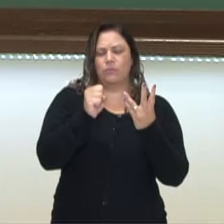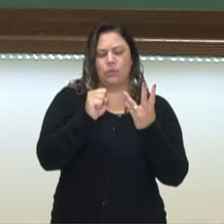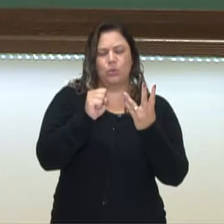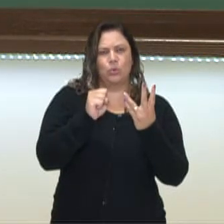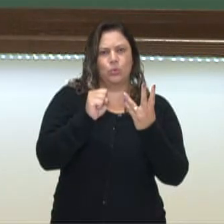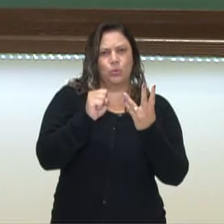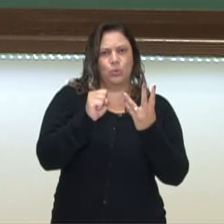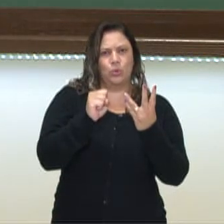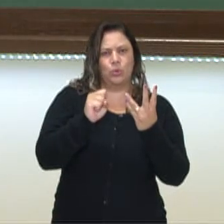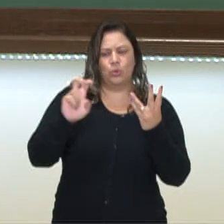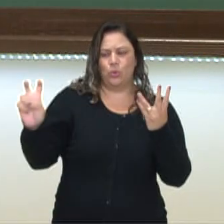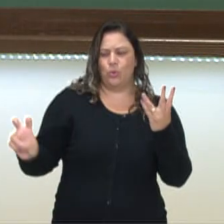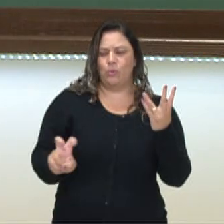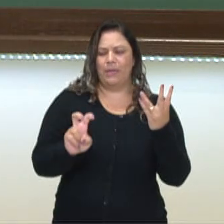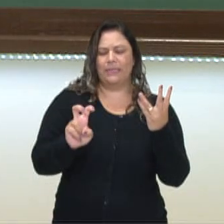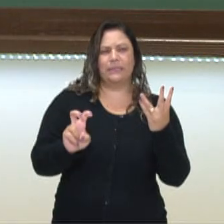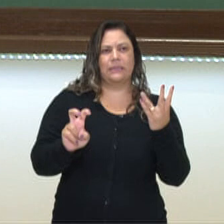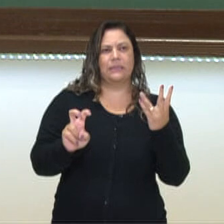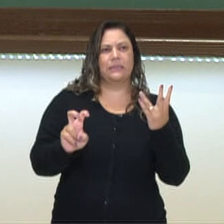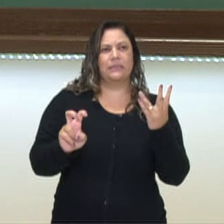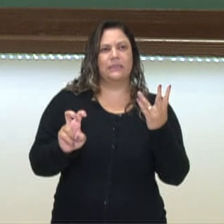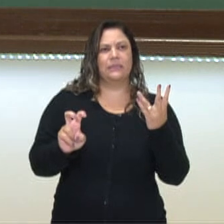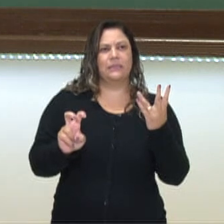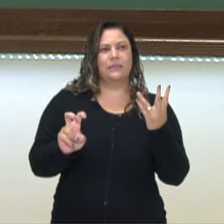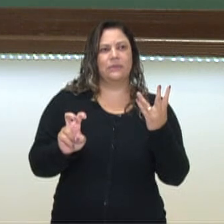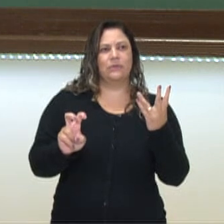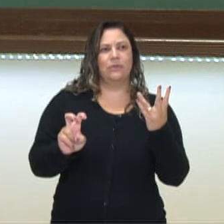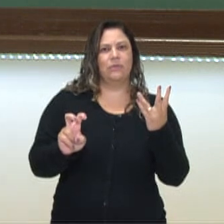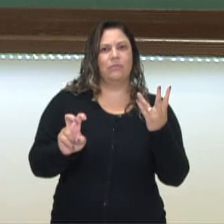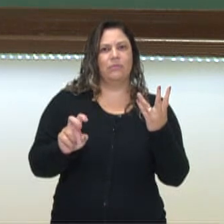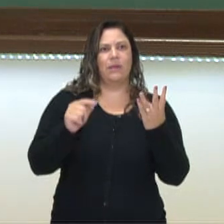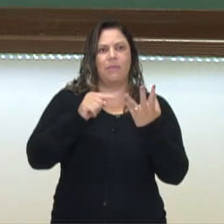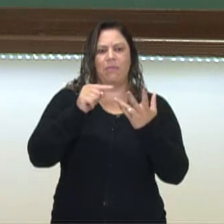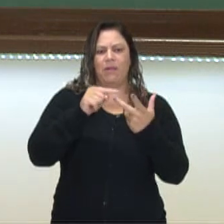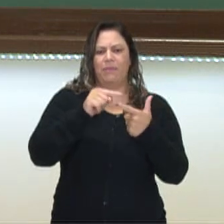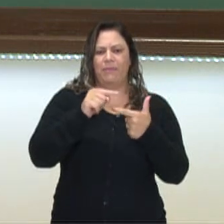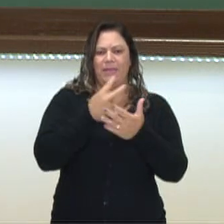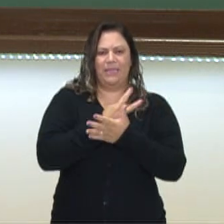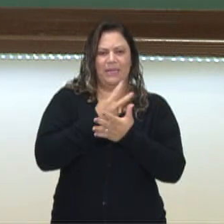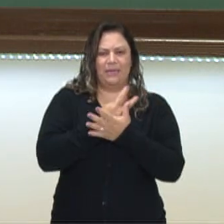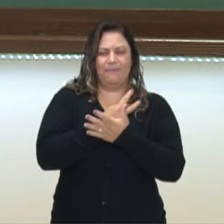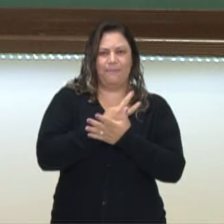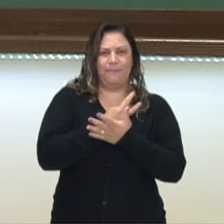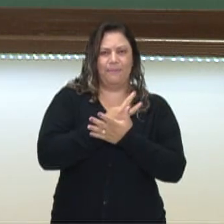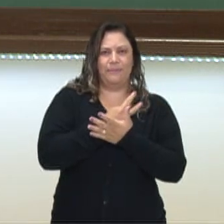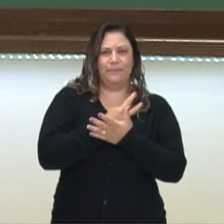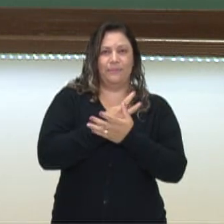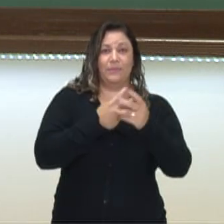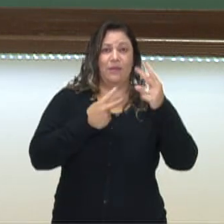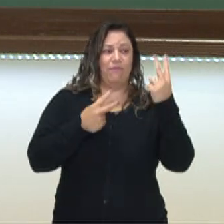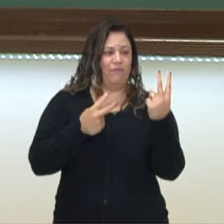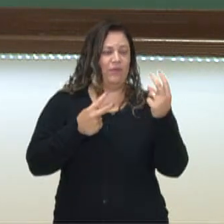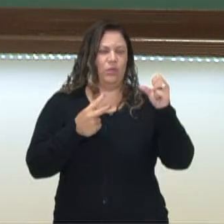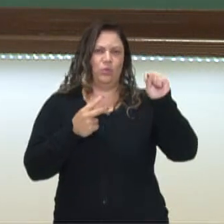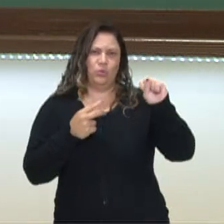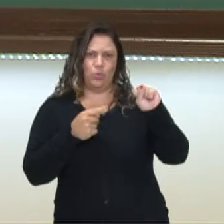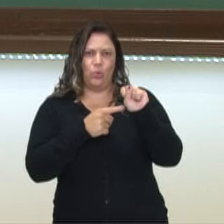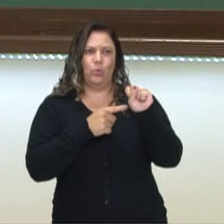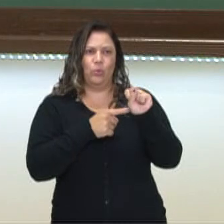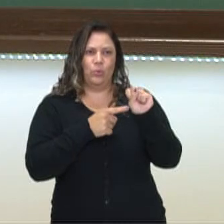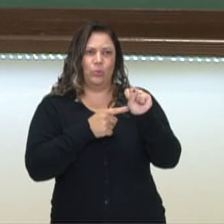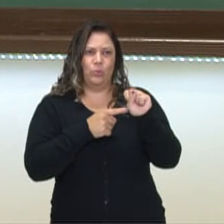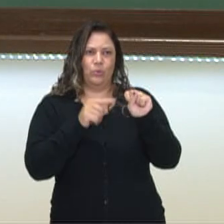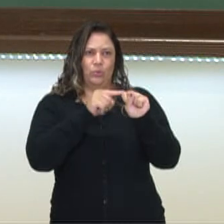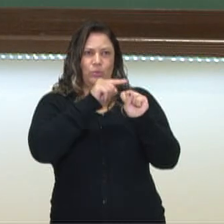mais 5 vai dar, opa, professora, tá fazendo errado, é mais 7, porque são 5 semanas de 7